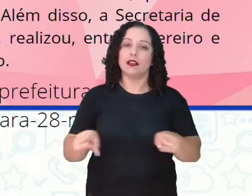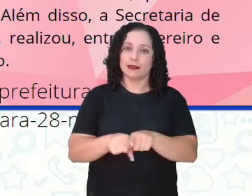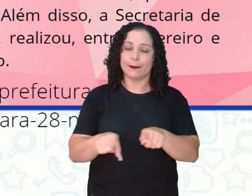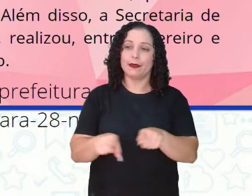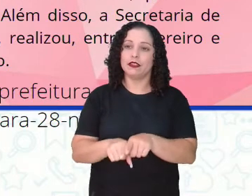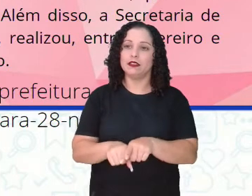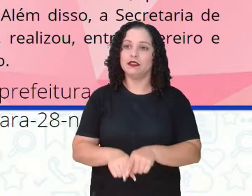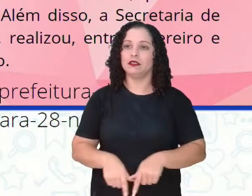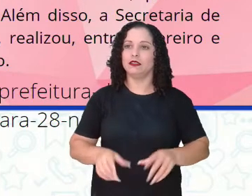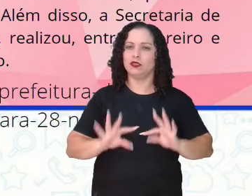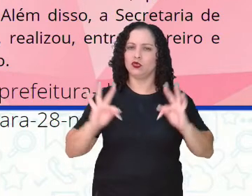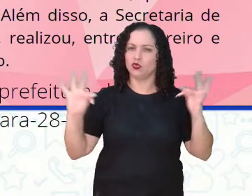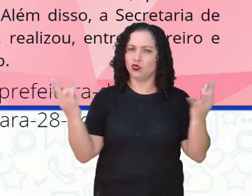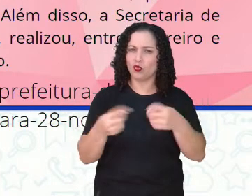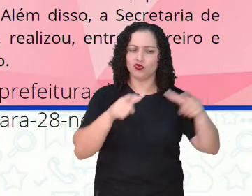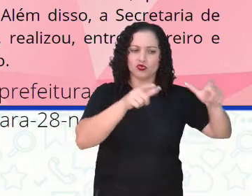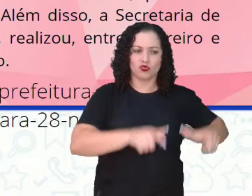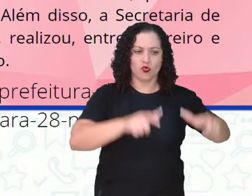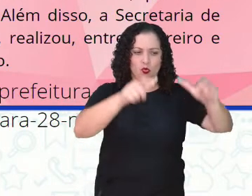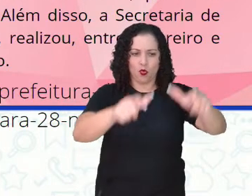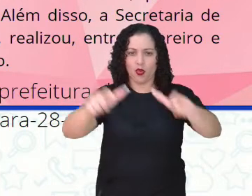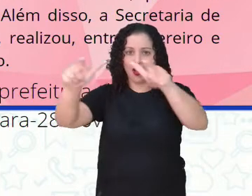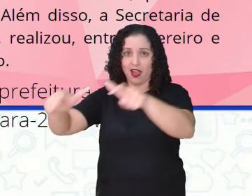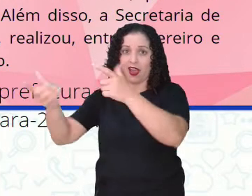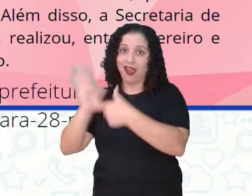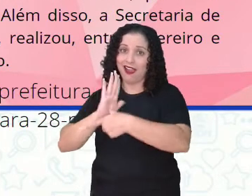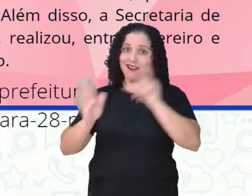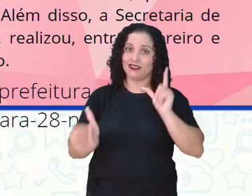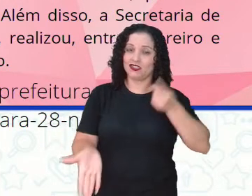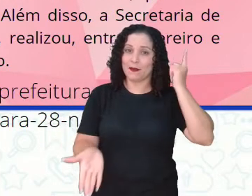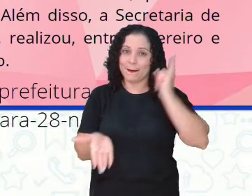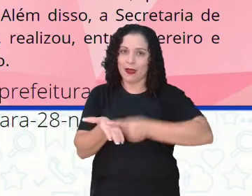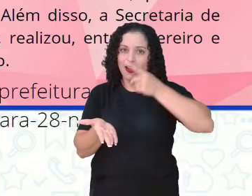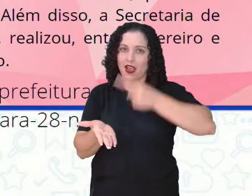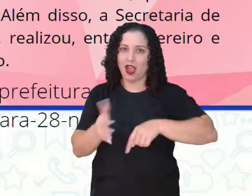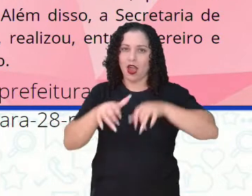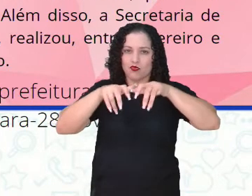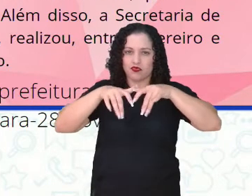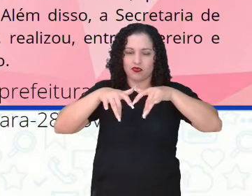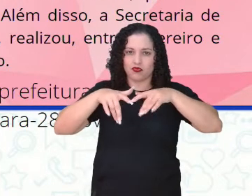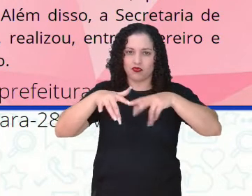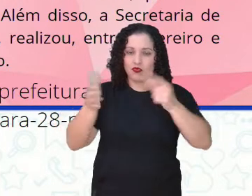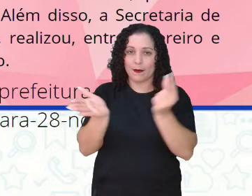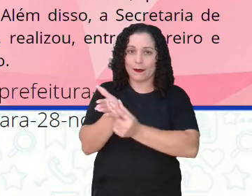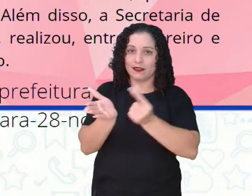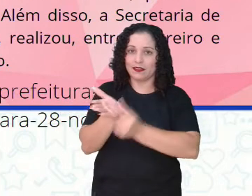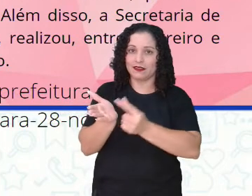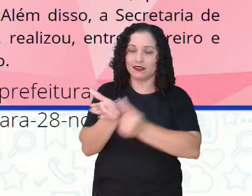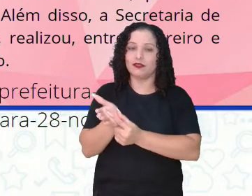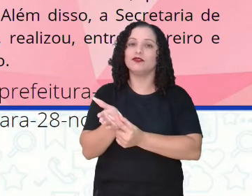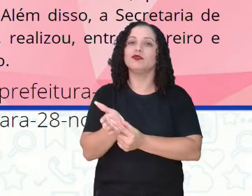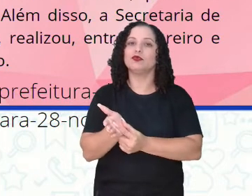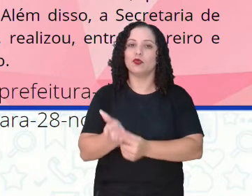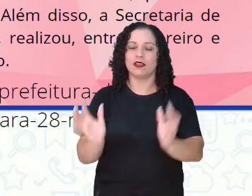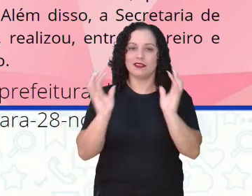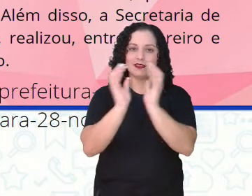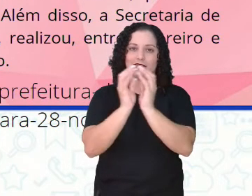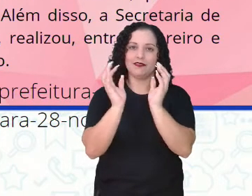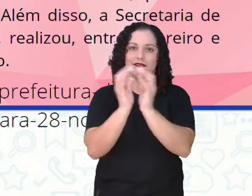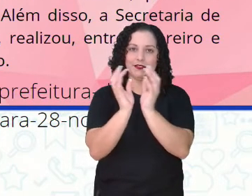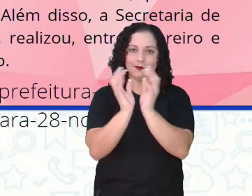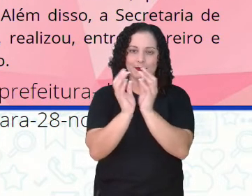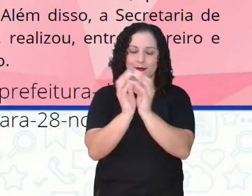os pontos, é necessário fazer o agendamento pelo site ou o aplicativo do Conecta Recife. Até o momento, a